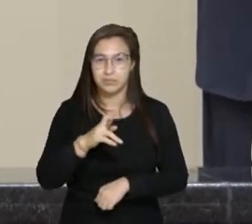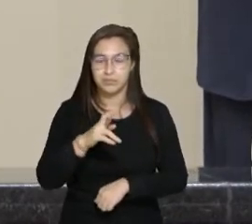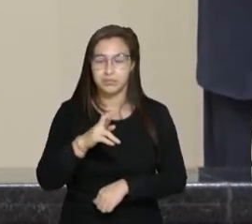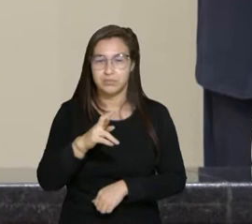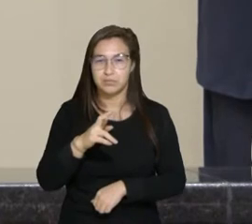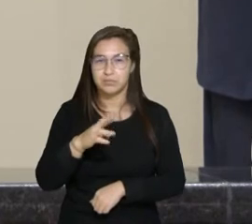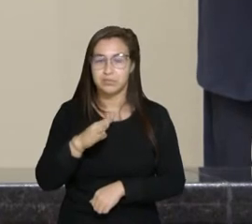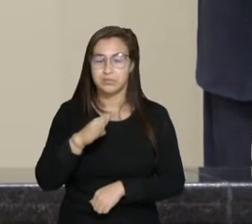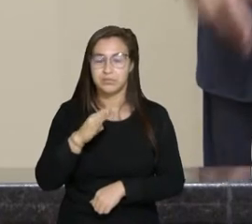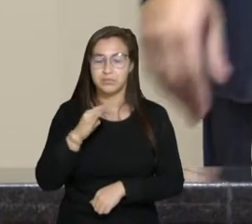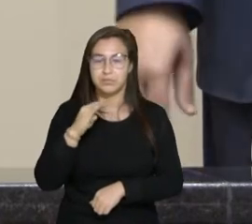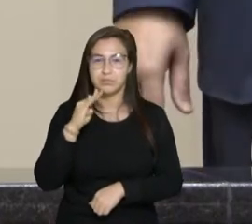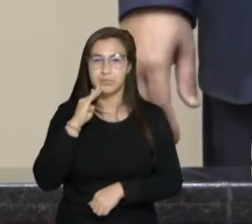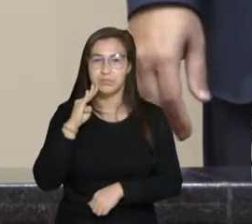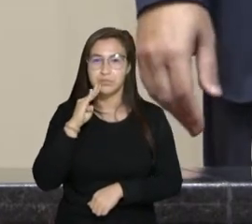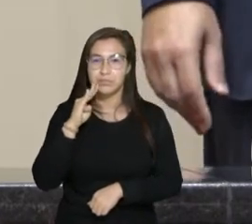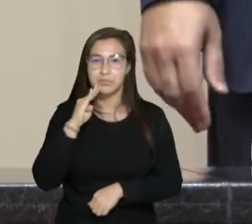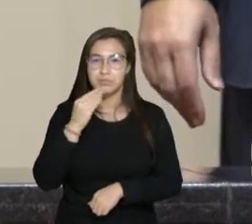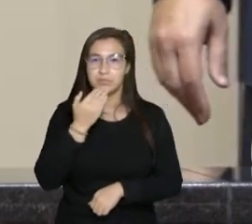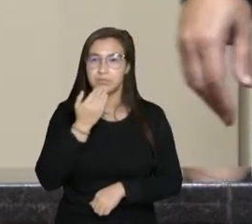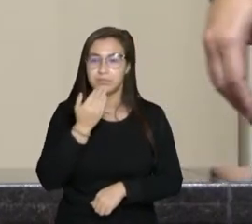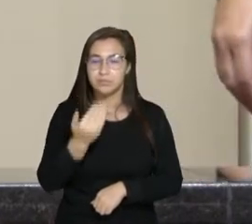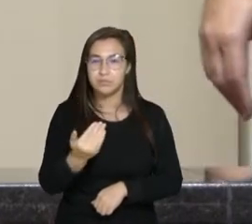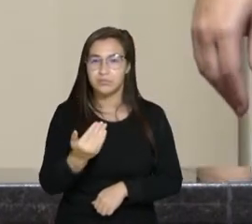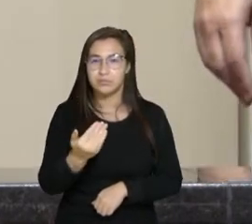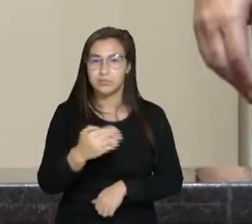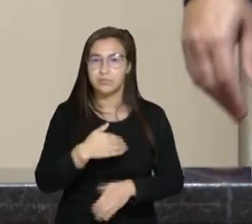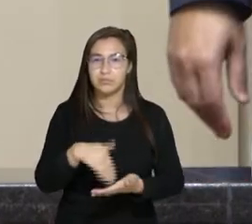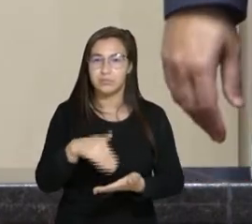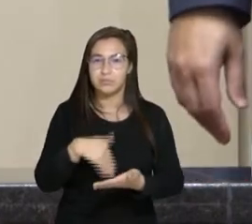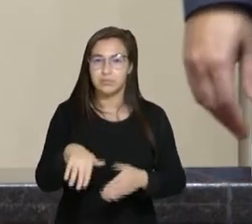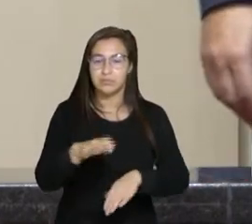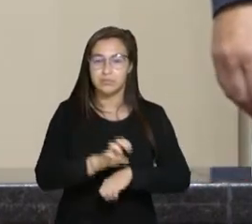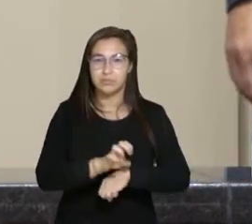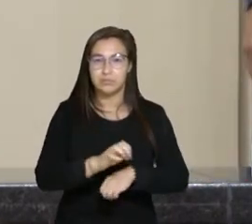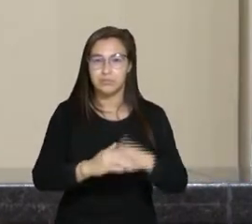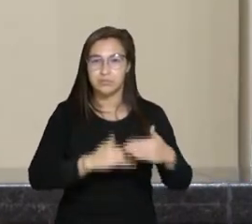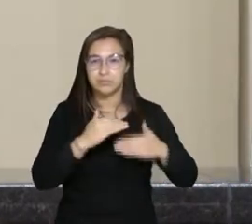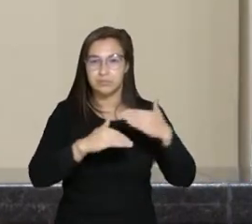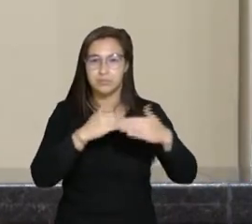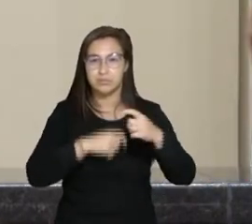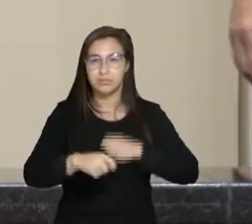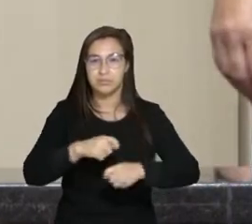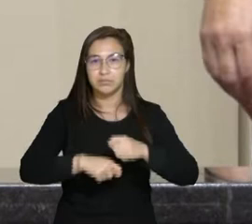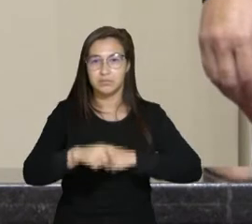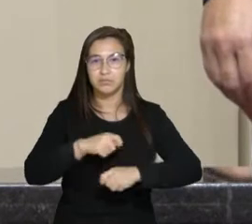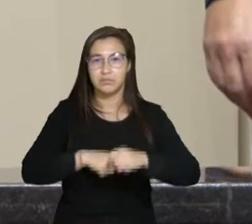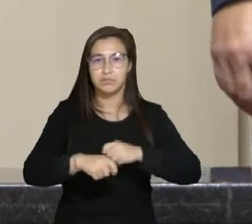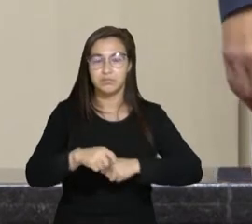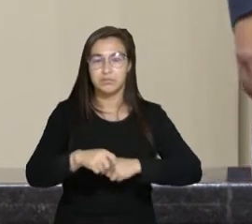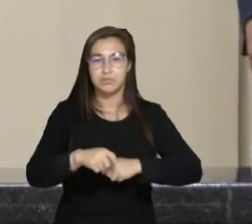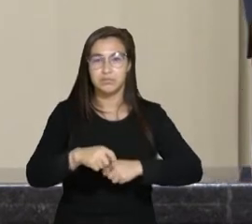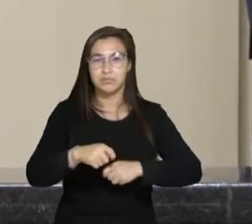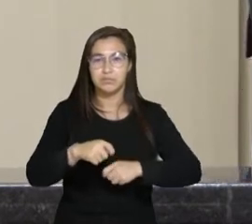Nilso Berlanda solicitando ao secretário de estado do desenvolvimento econômico sustentável